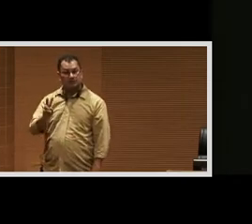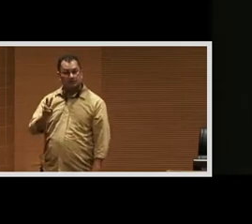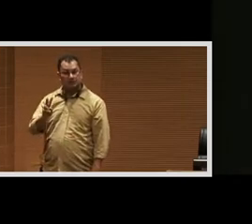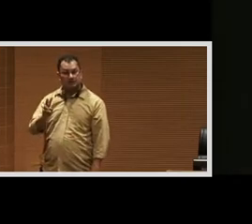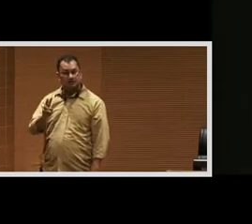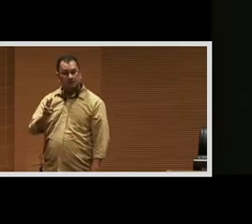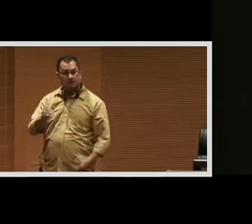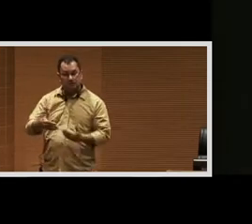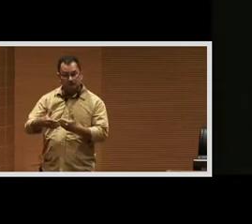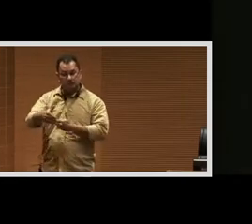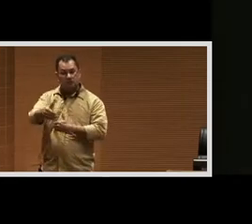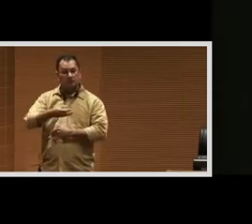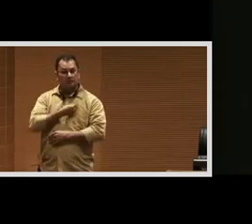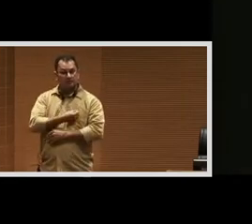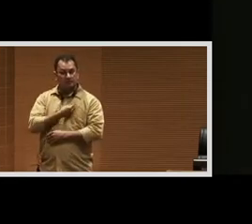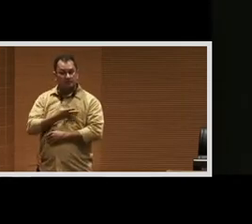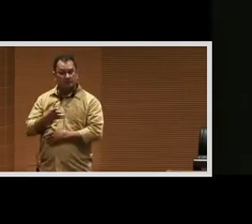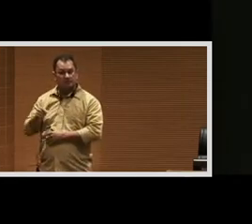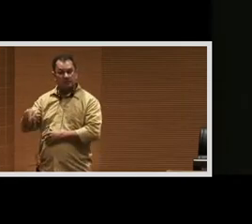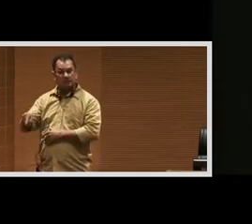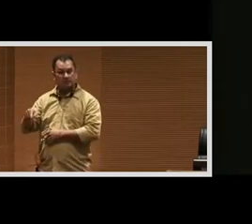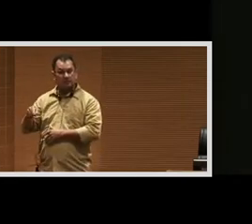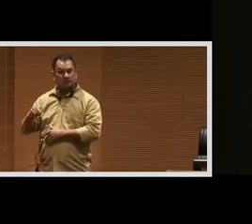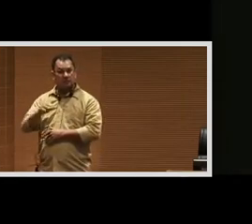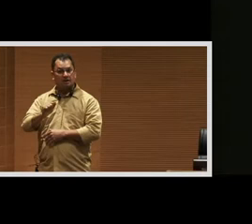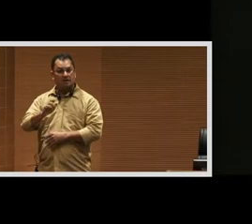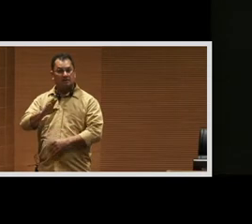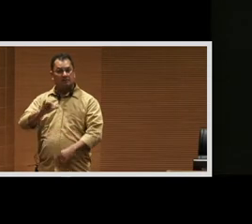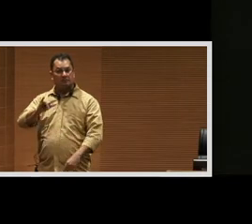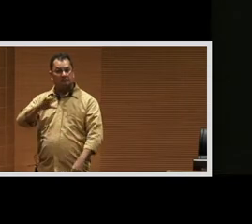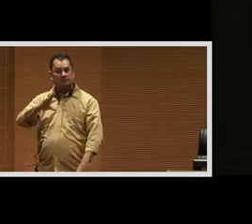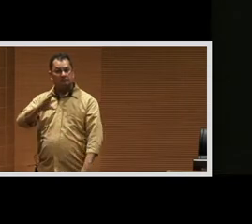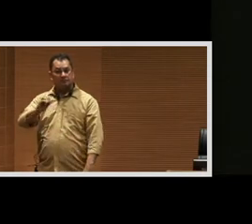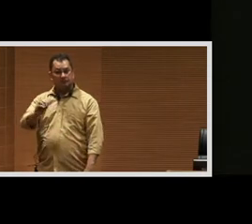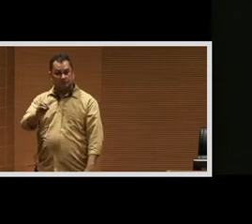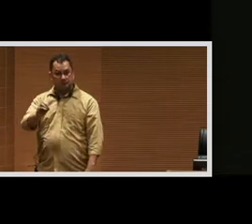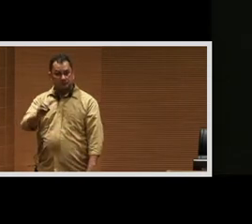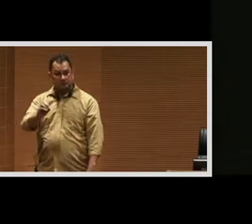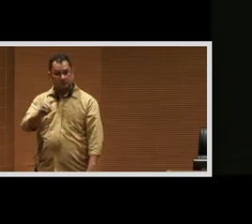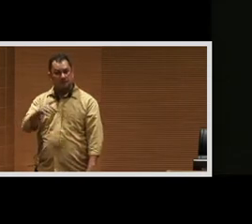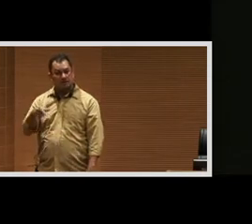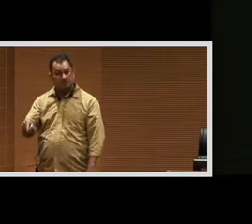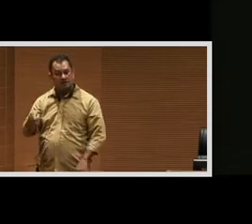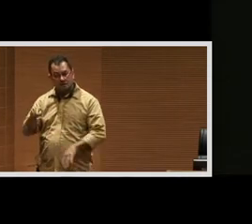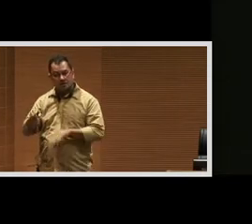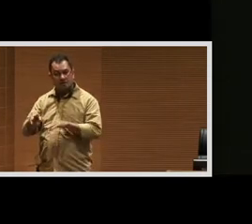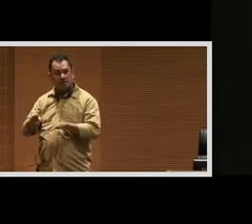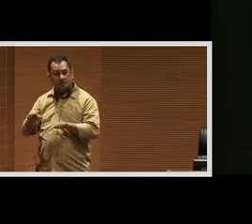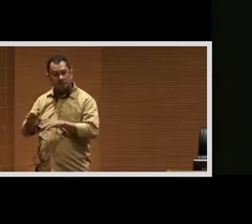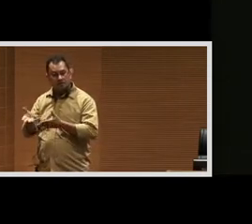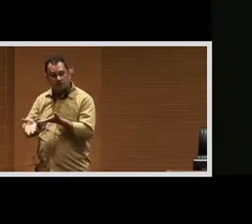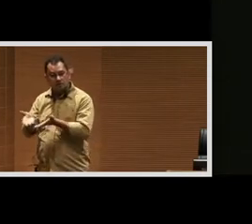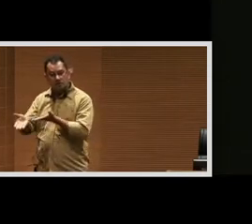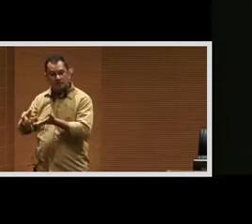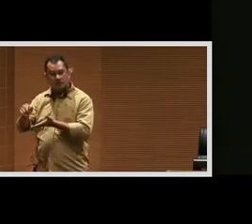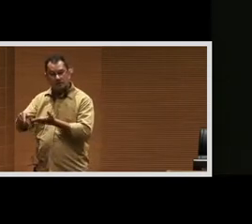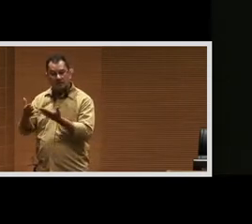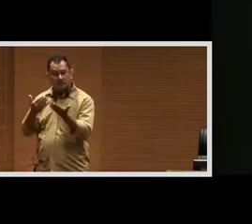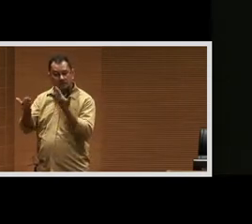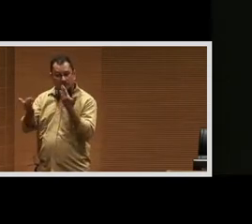E ele era acompanhado por nós, da pediatria. Ele era acompanhado também voluntariamente por uma